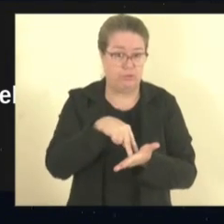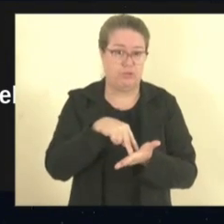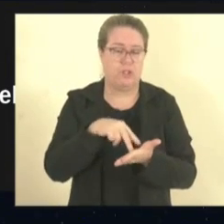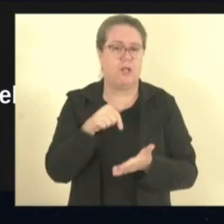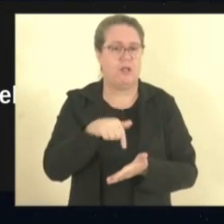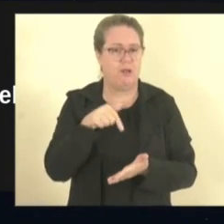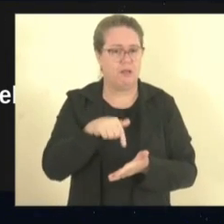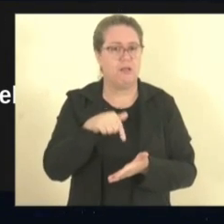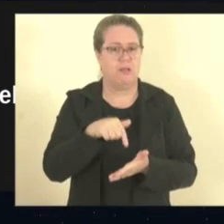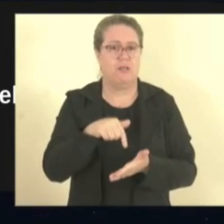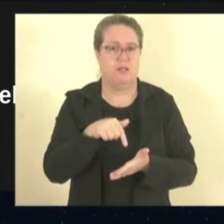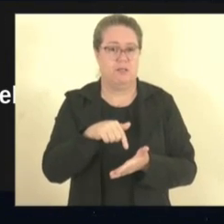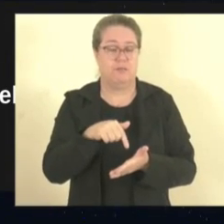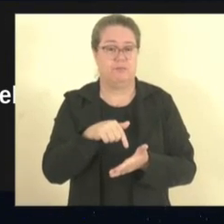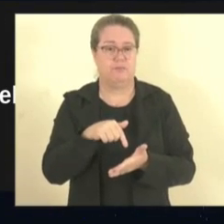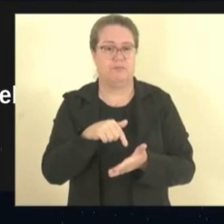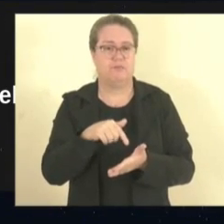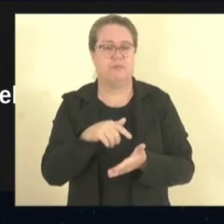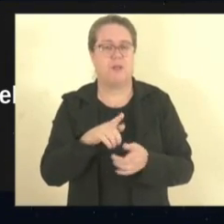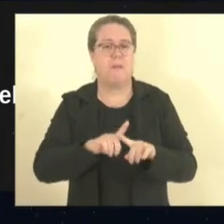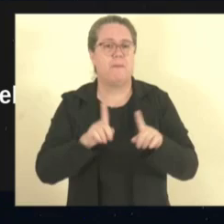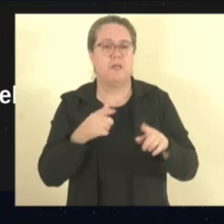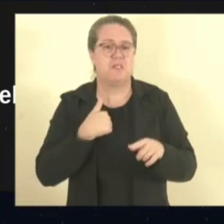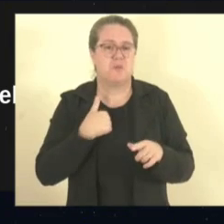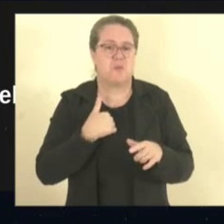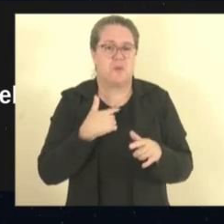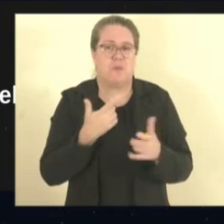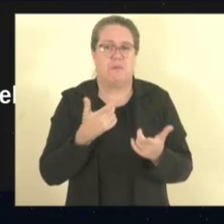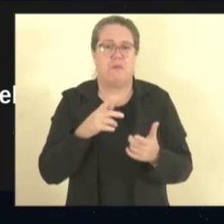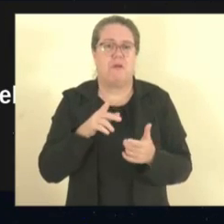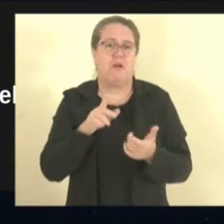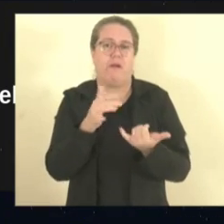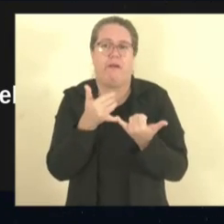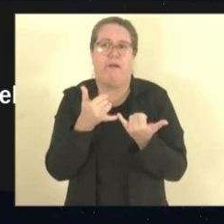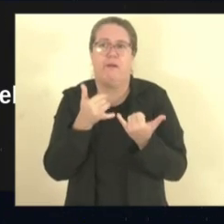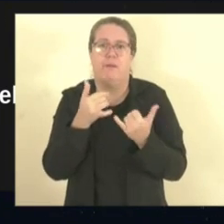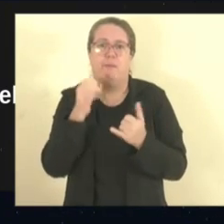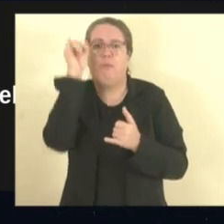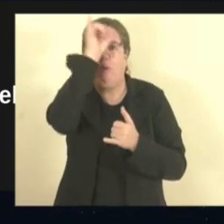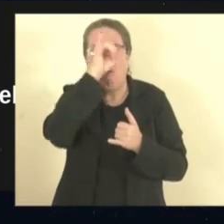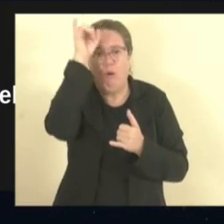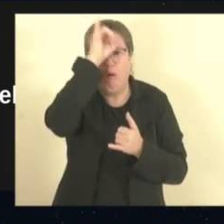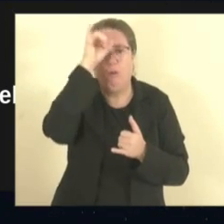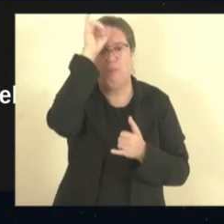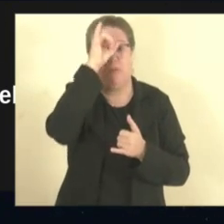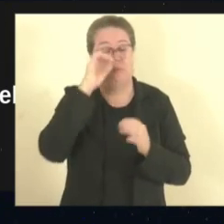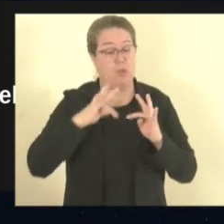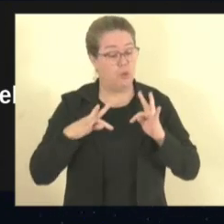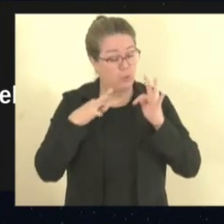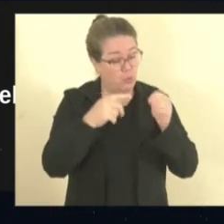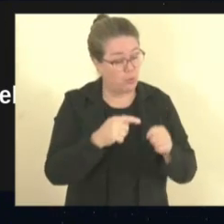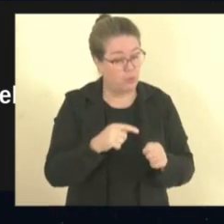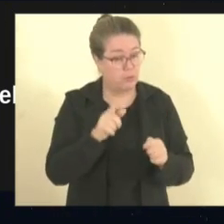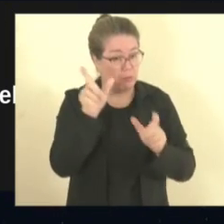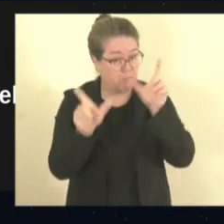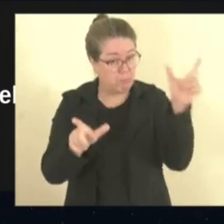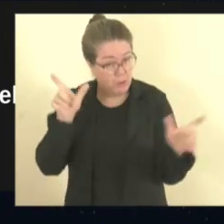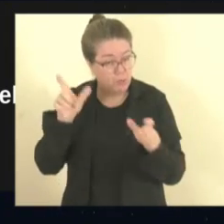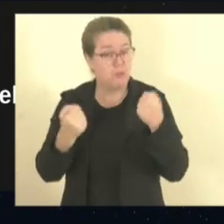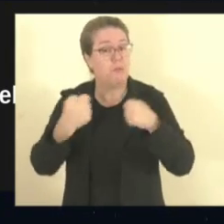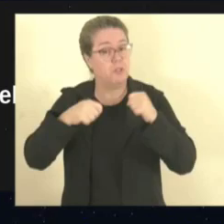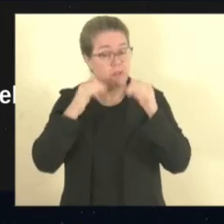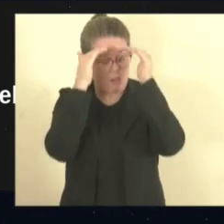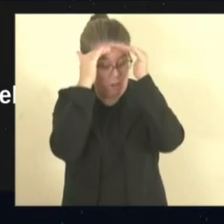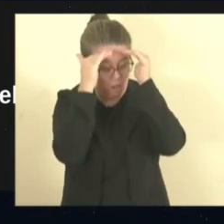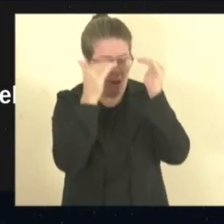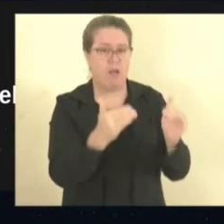presépio. Aqui, as pessoas que estão aqui, todas elas precisam ser respeitadas e respeitar. Porque não tem,